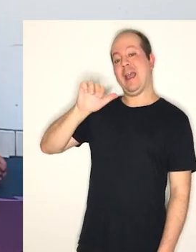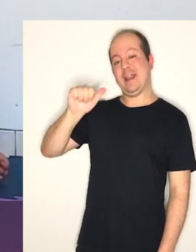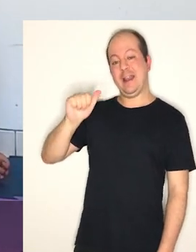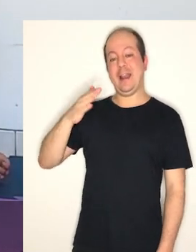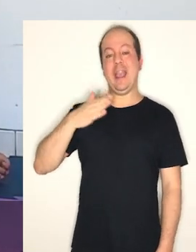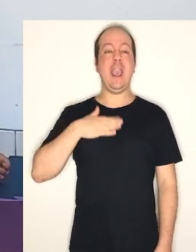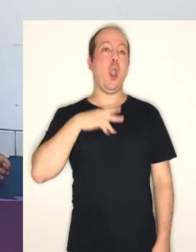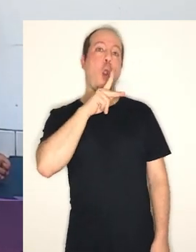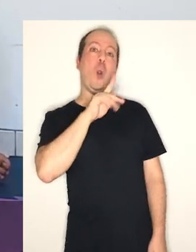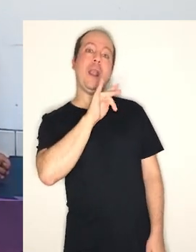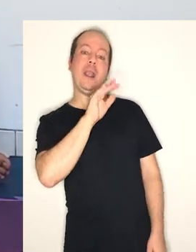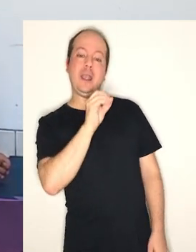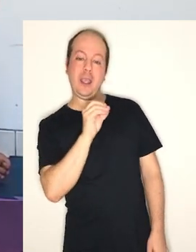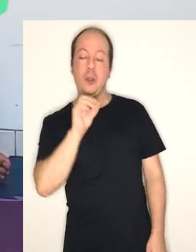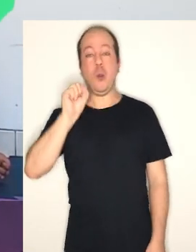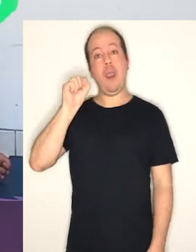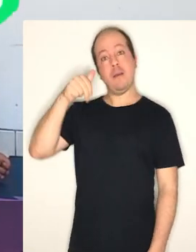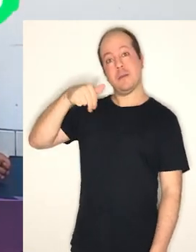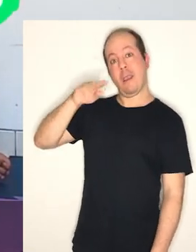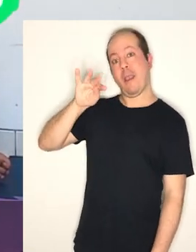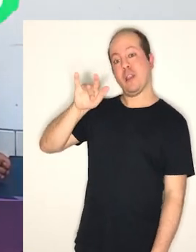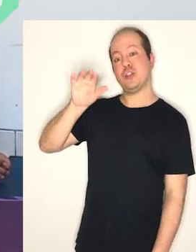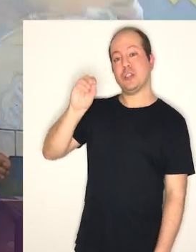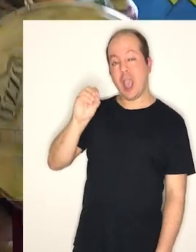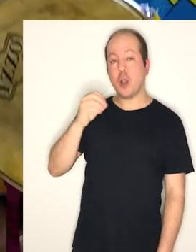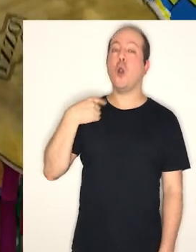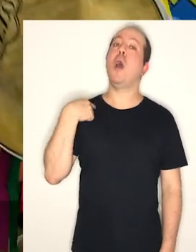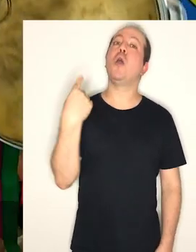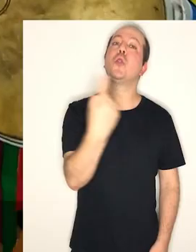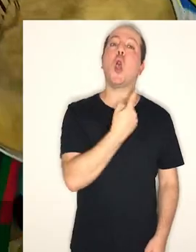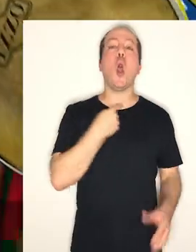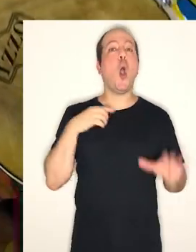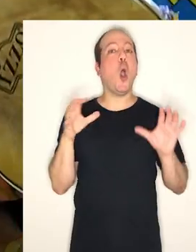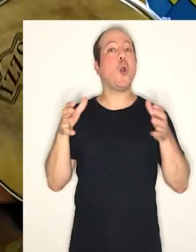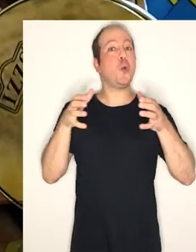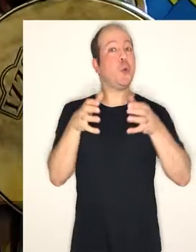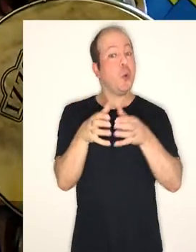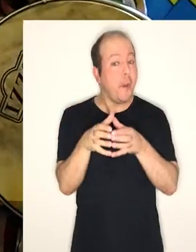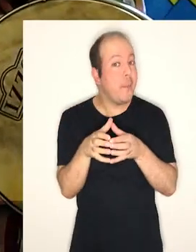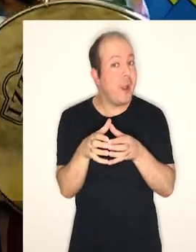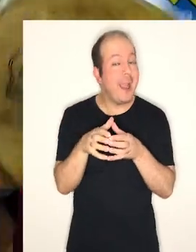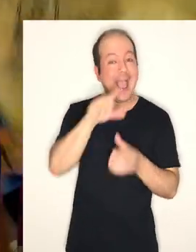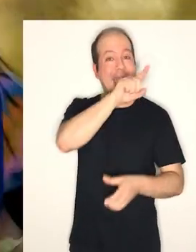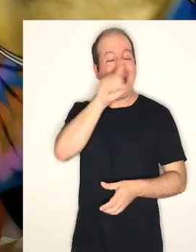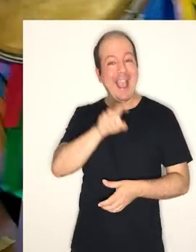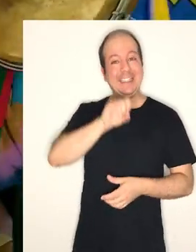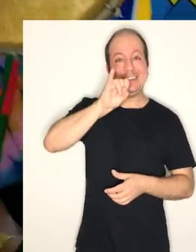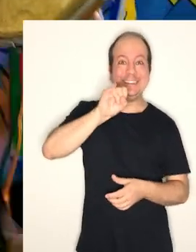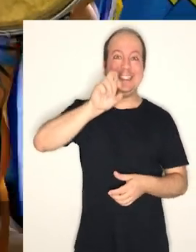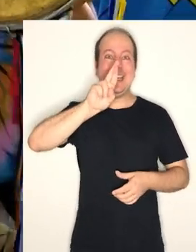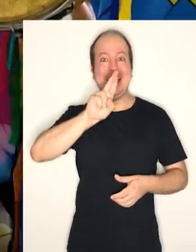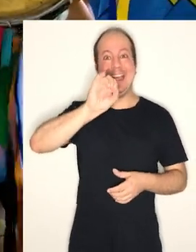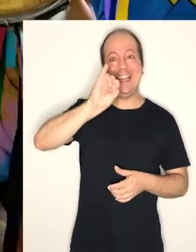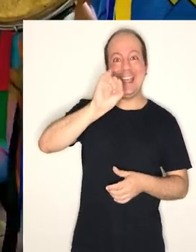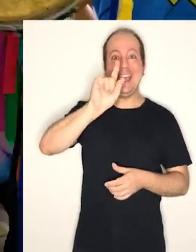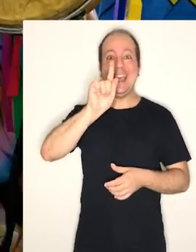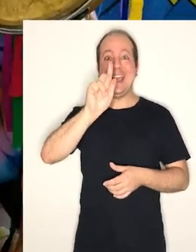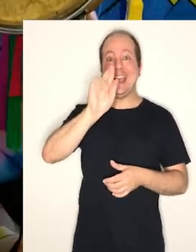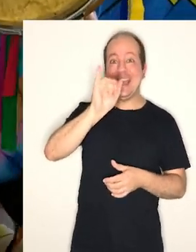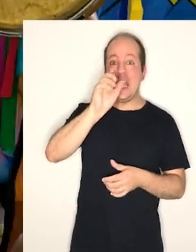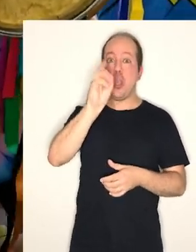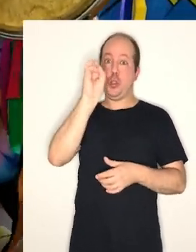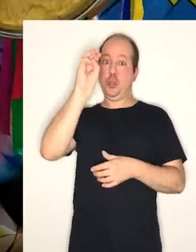Marília. Eu sou o Kiko. Esse é o Santiago. E nós, todos juntos, somos o...